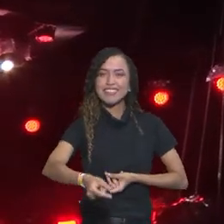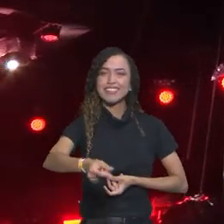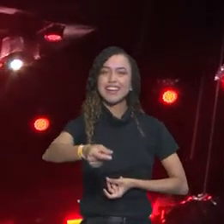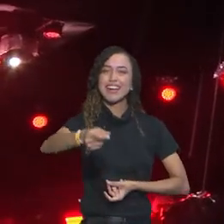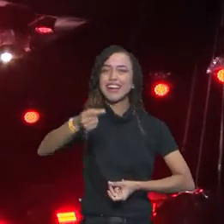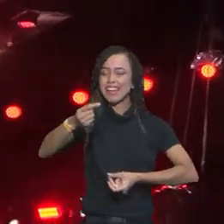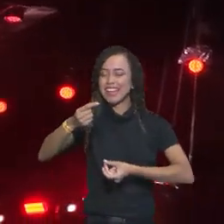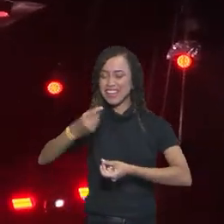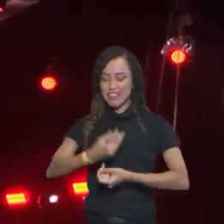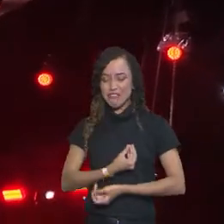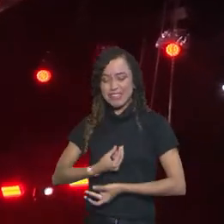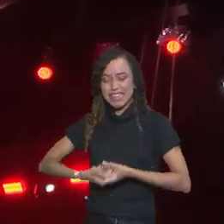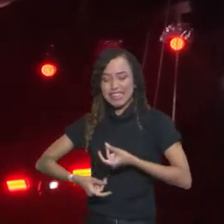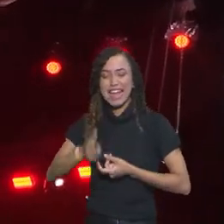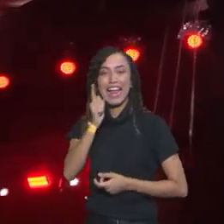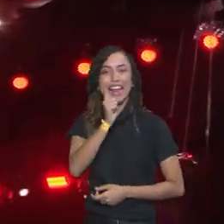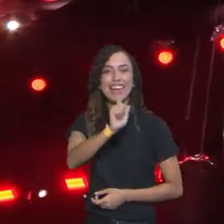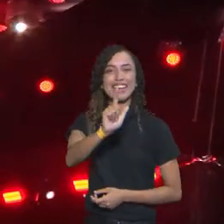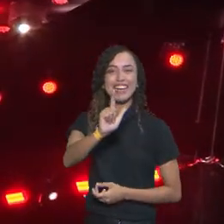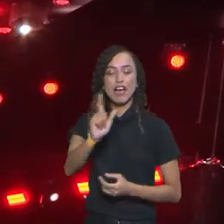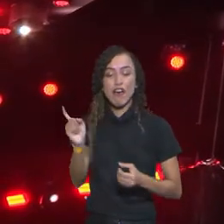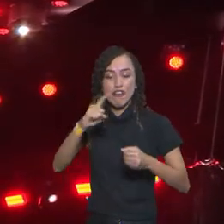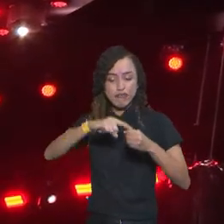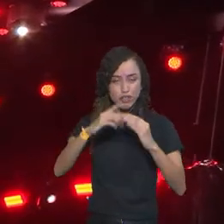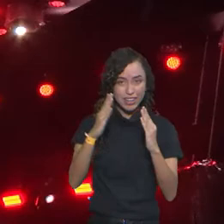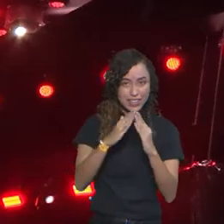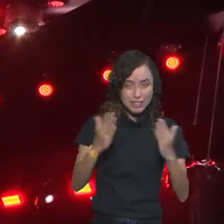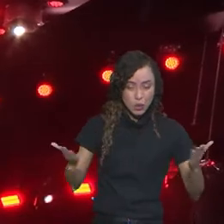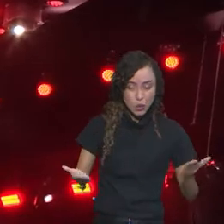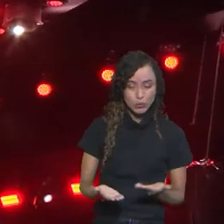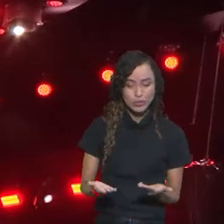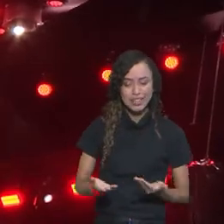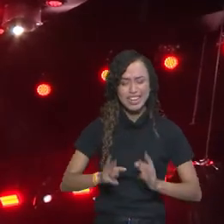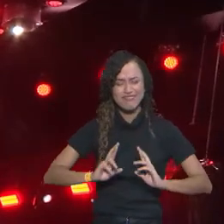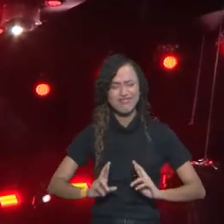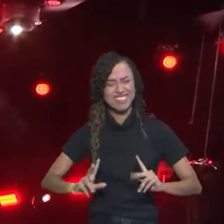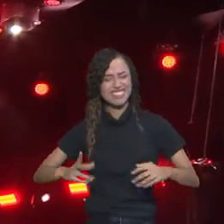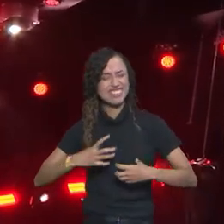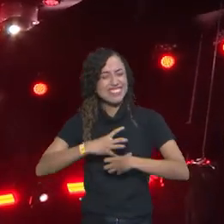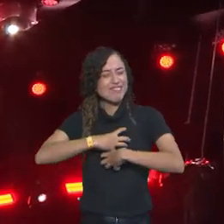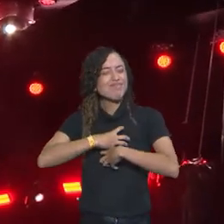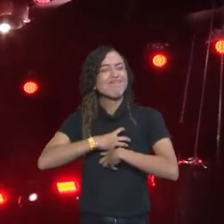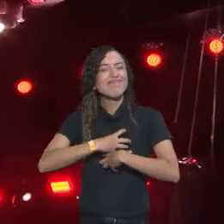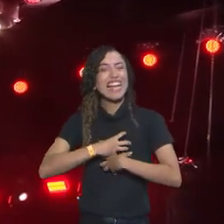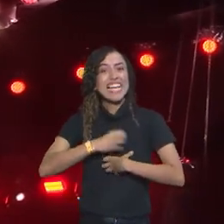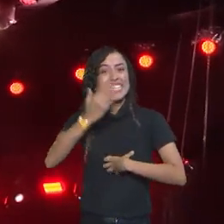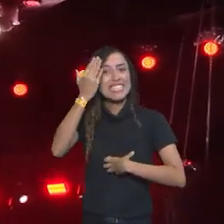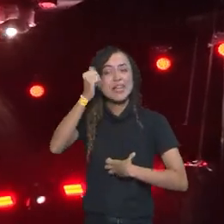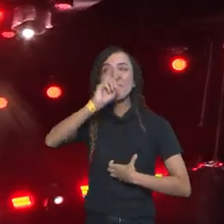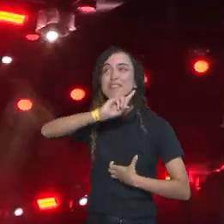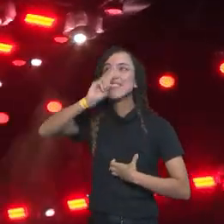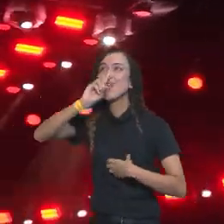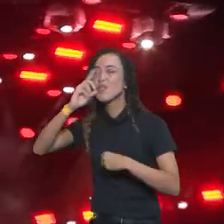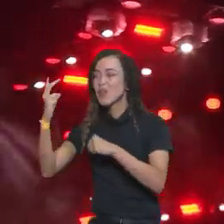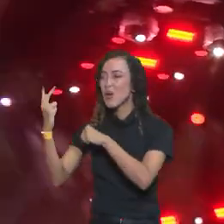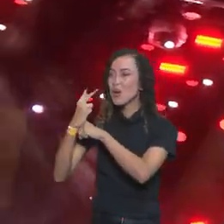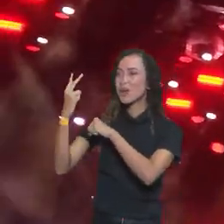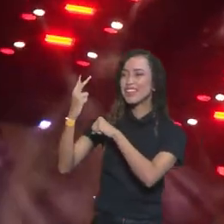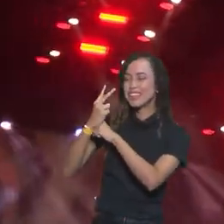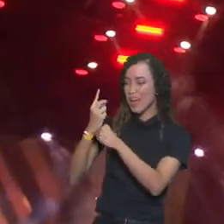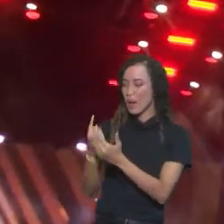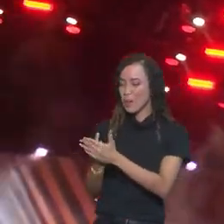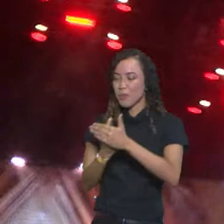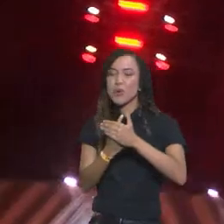você está ganhando a vida eterna você vai voltar para sua casa com uma nova expectativa sabendo que Deus está te guardando te